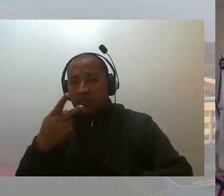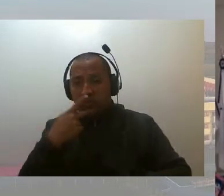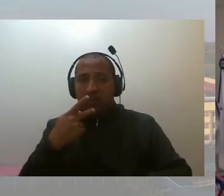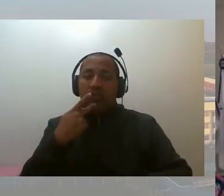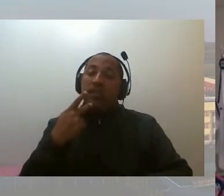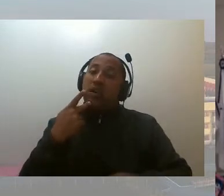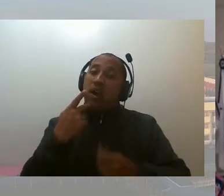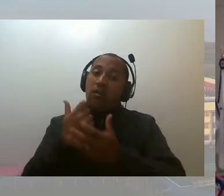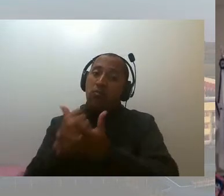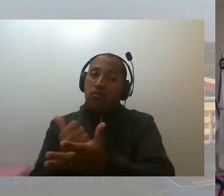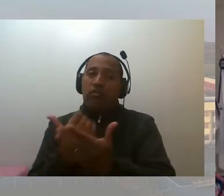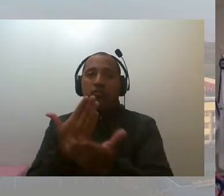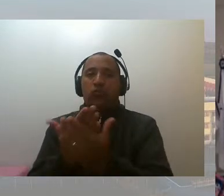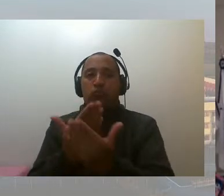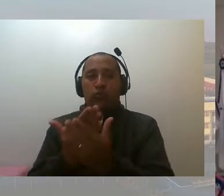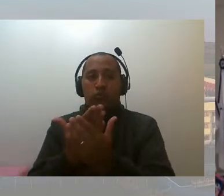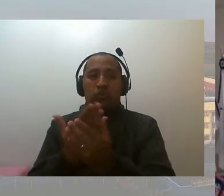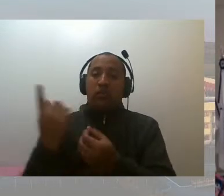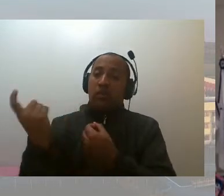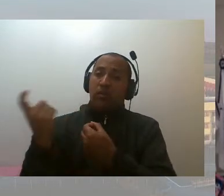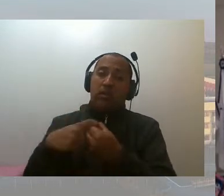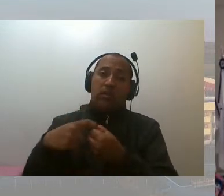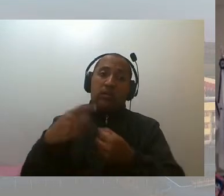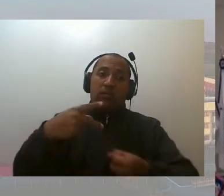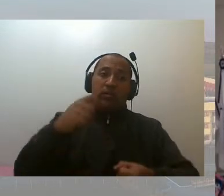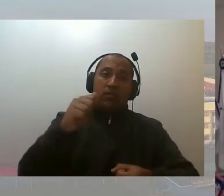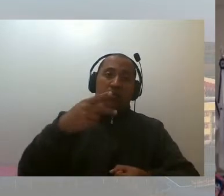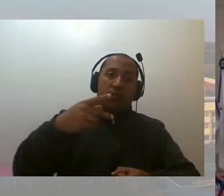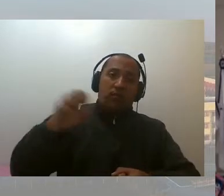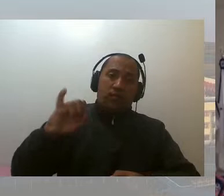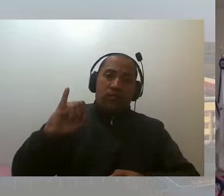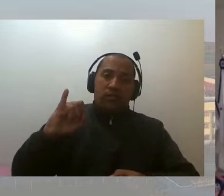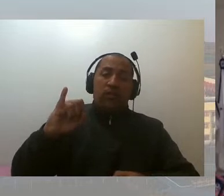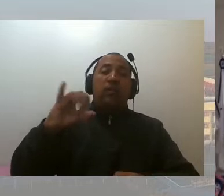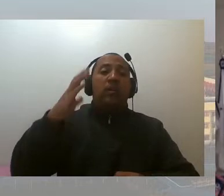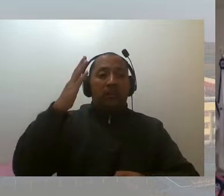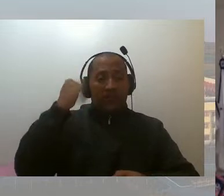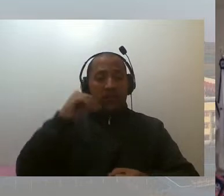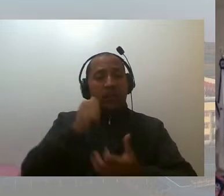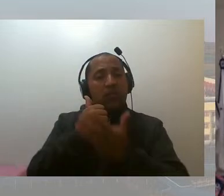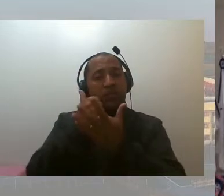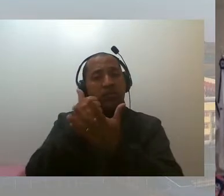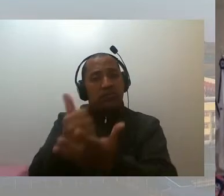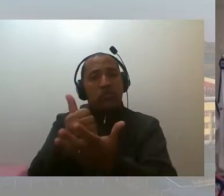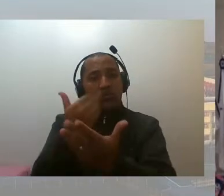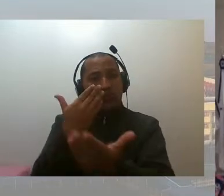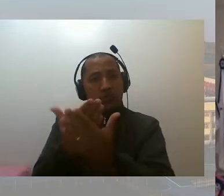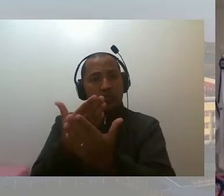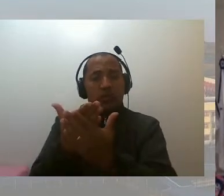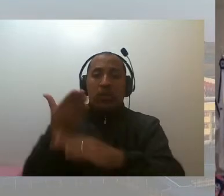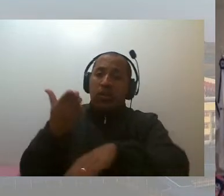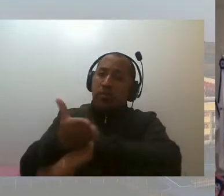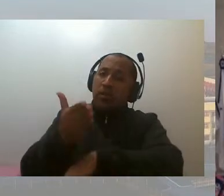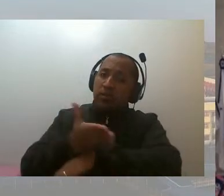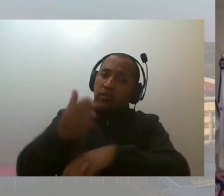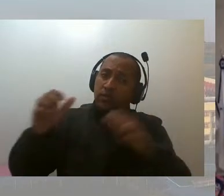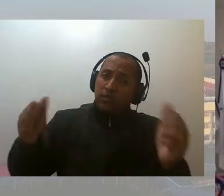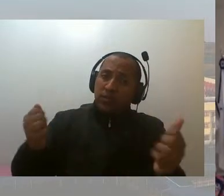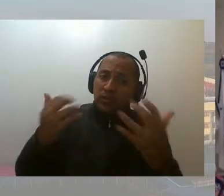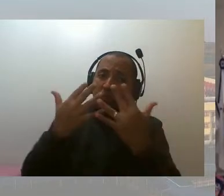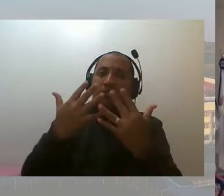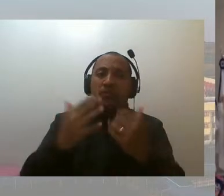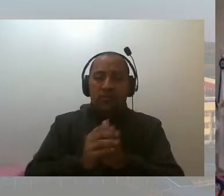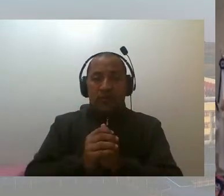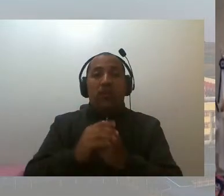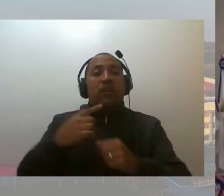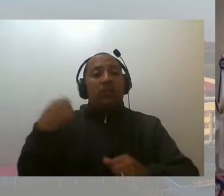assistência estudantil, né? O retorno do PAP, que é um edital que apoia os docentes para participarem de eventos, mas também é importante a